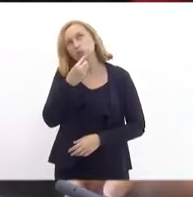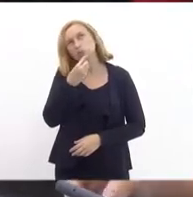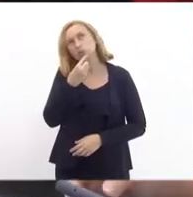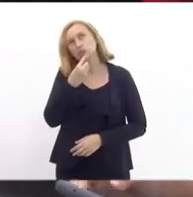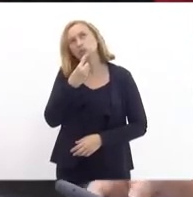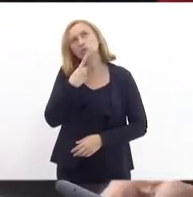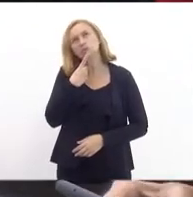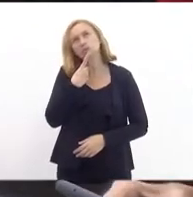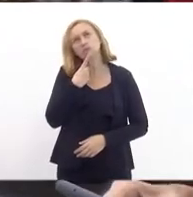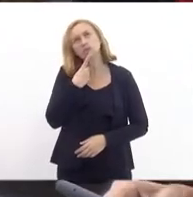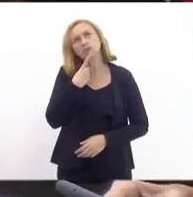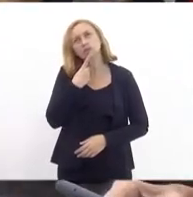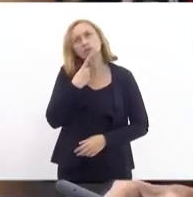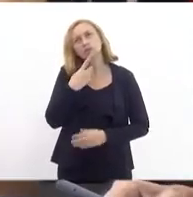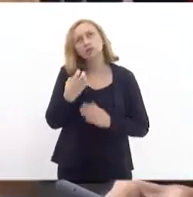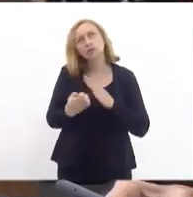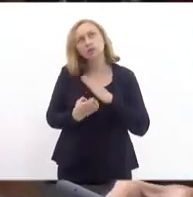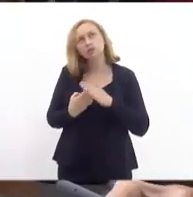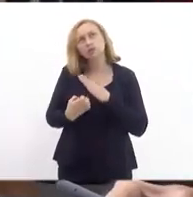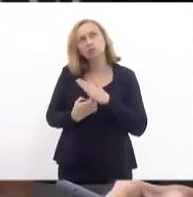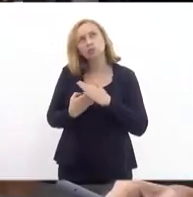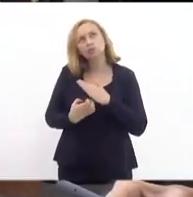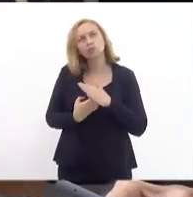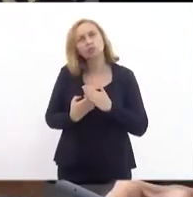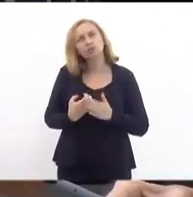foi empresas